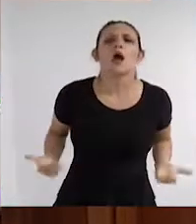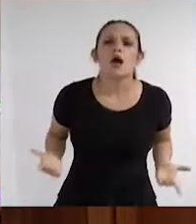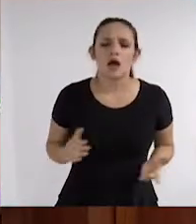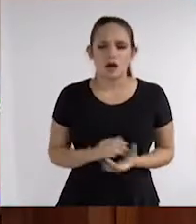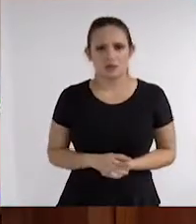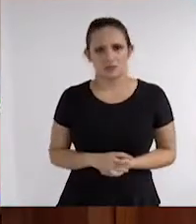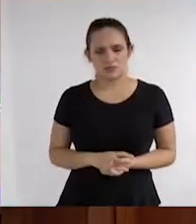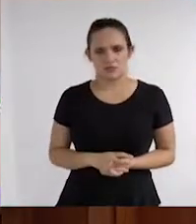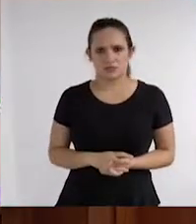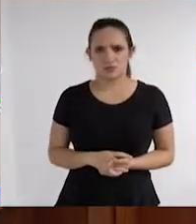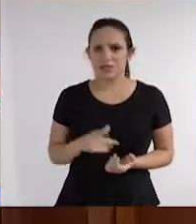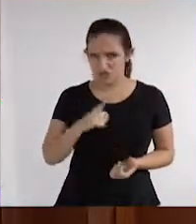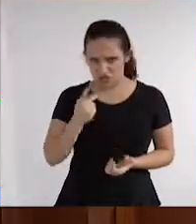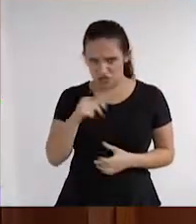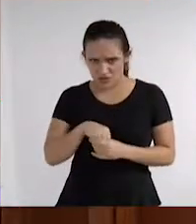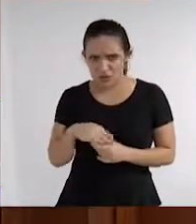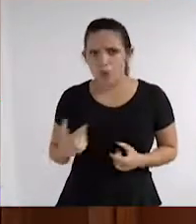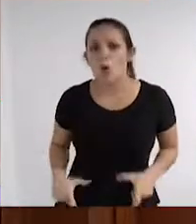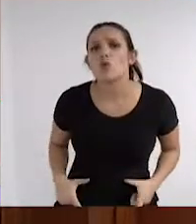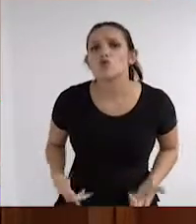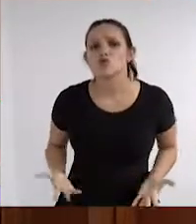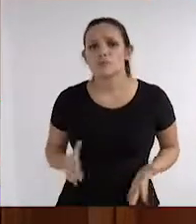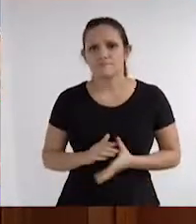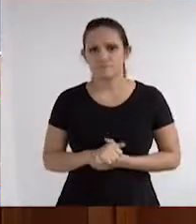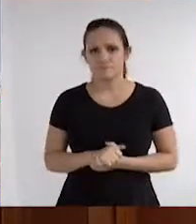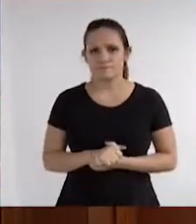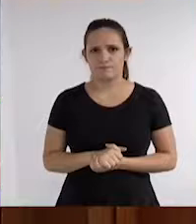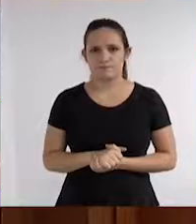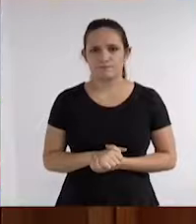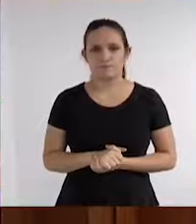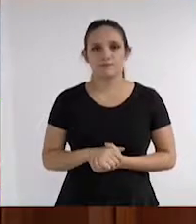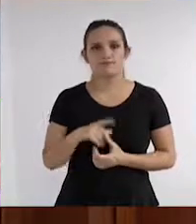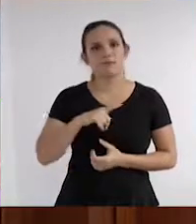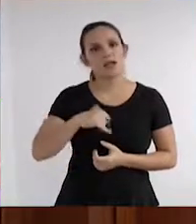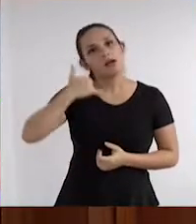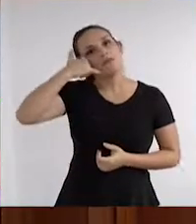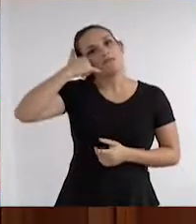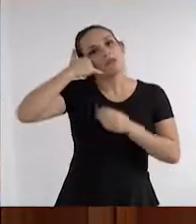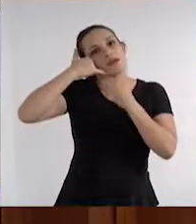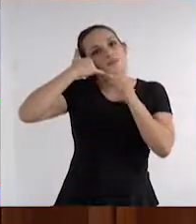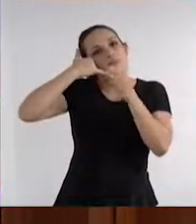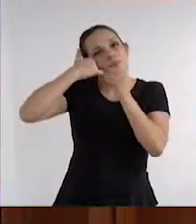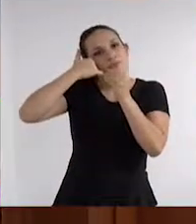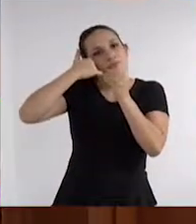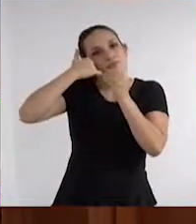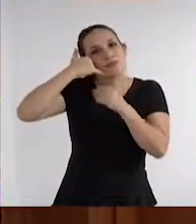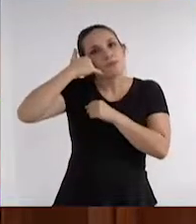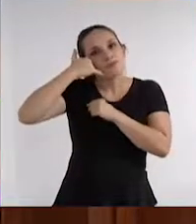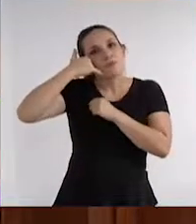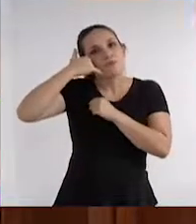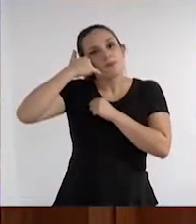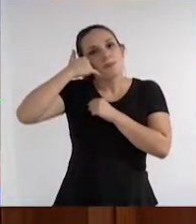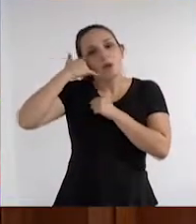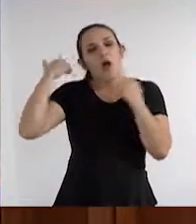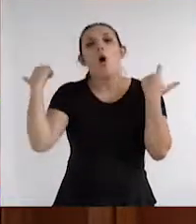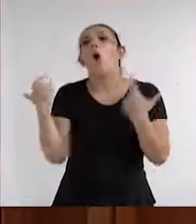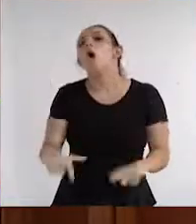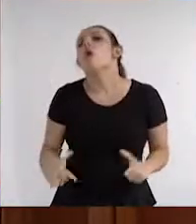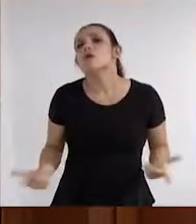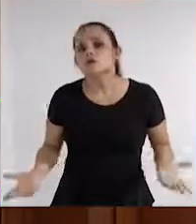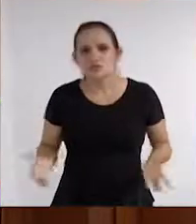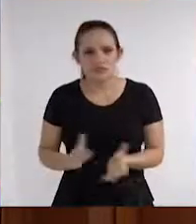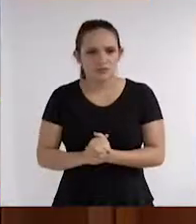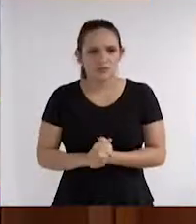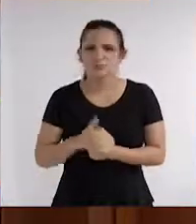De qual ligação lá, o grampo, que foi ouvido, a conversa que nós estamos falando, de qual que nós estamos falando?